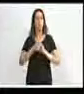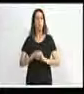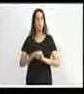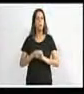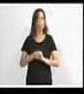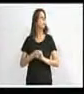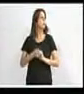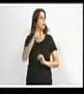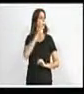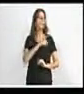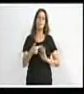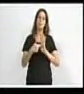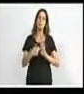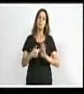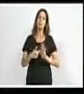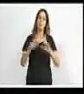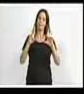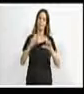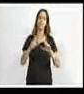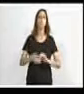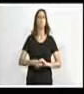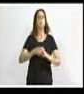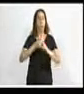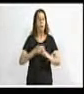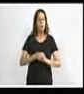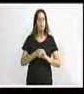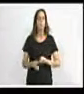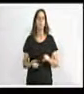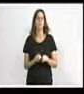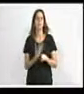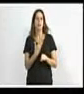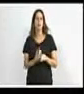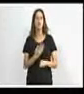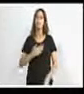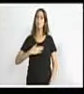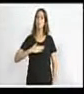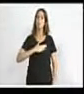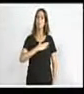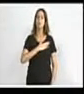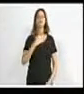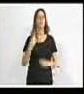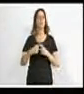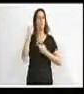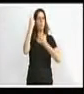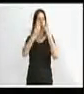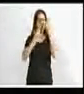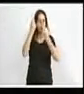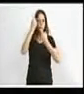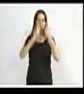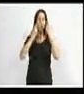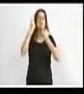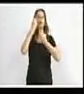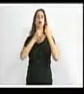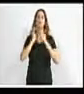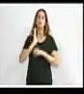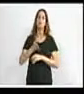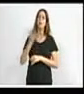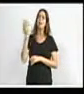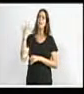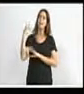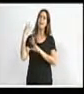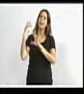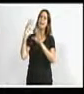furou, parceiro. Quero dar os parabéns a Samai e ao nosso prefeito, que realmente está preocupado. Já há tantos anos na nossa cidade,